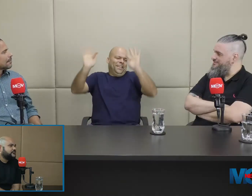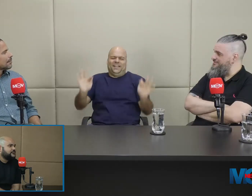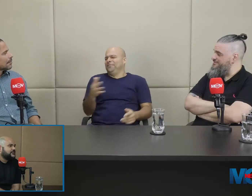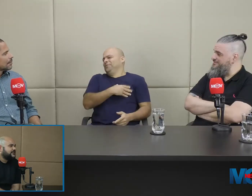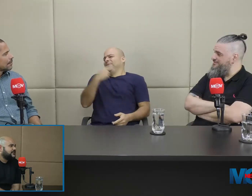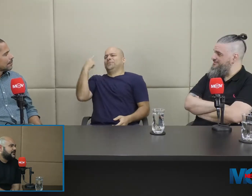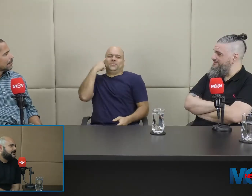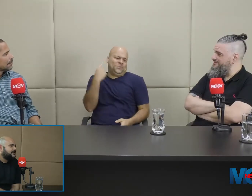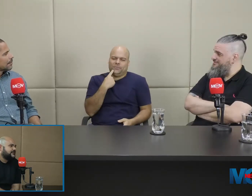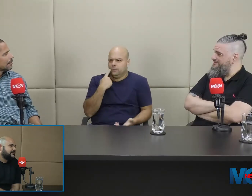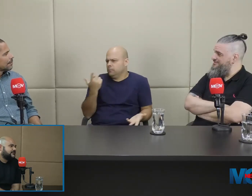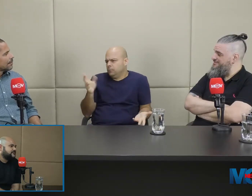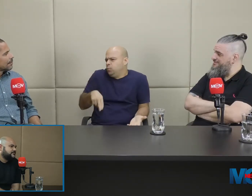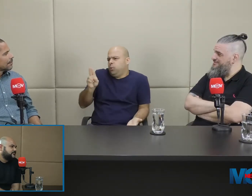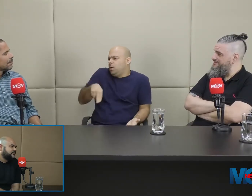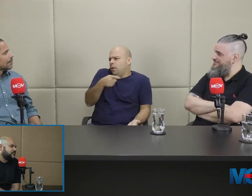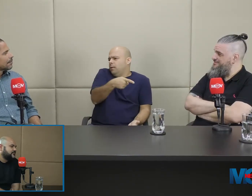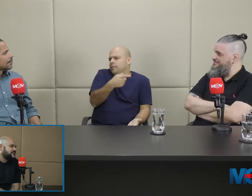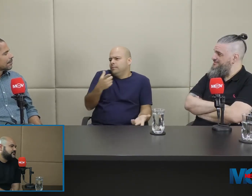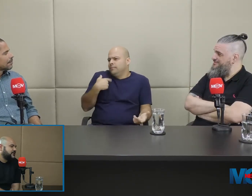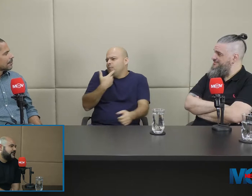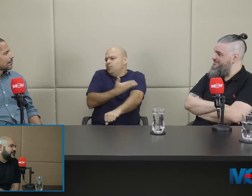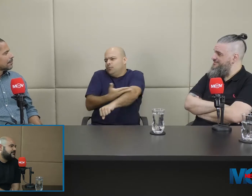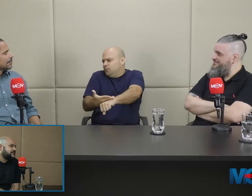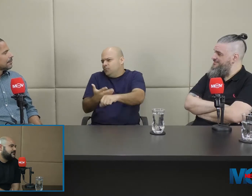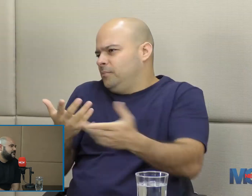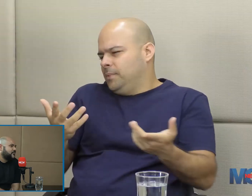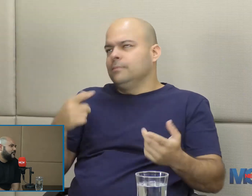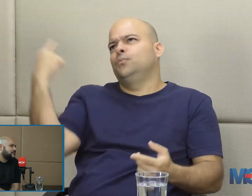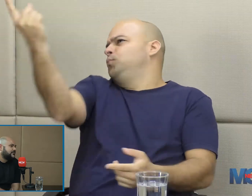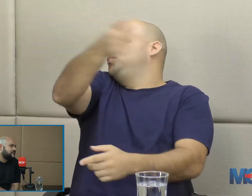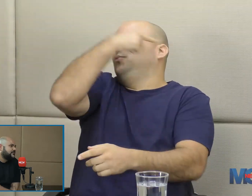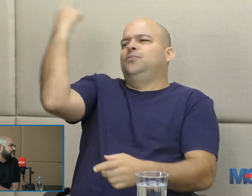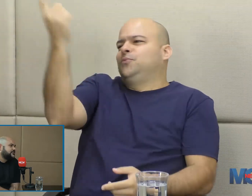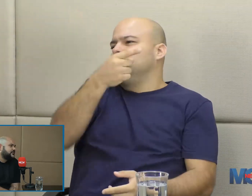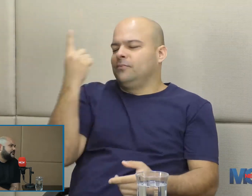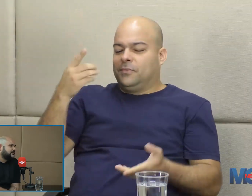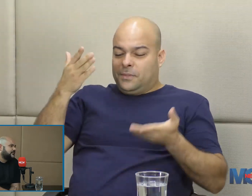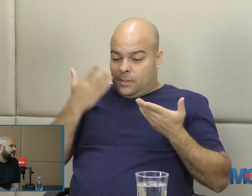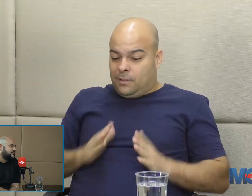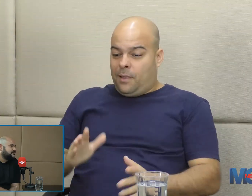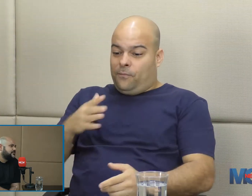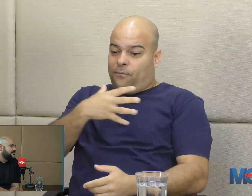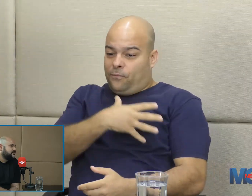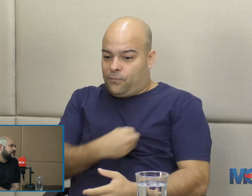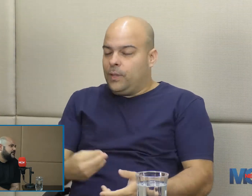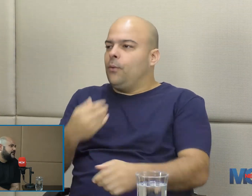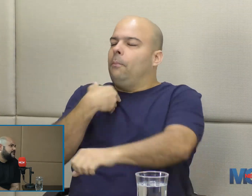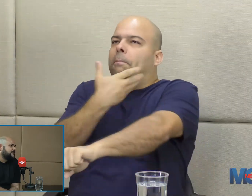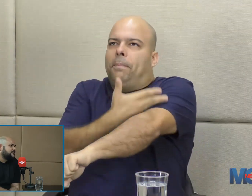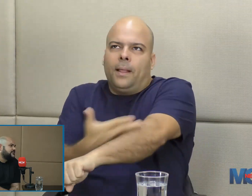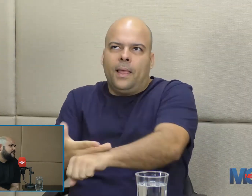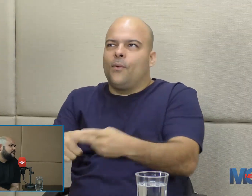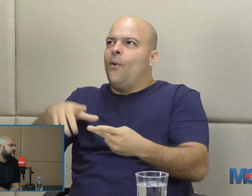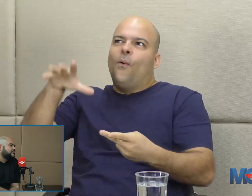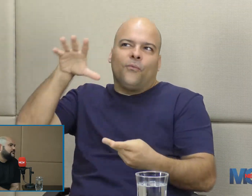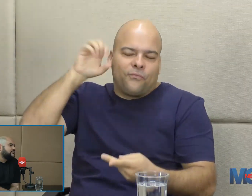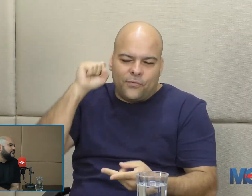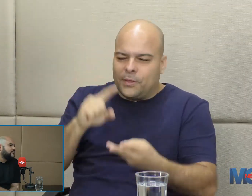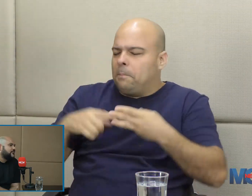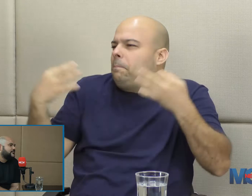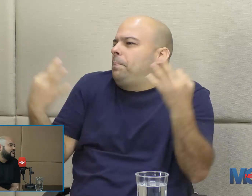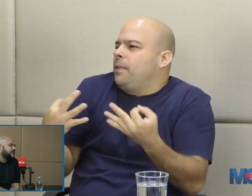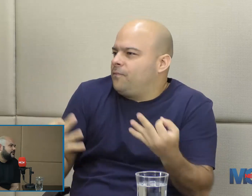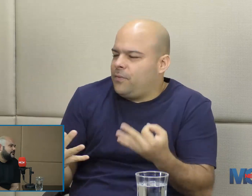filho surdo, aí ela ficou desesperada e como? Porque nunca tinha, não tinha essa experiência, não tinha esse